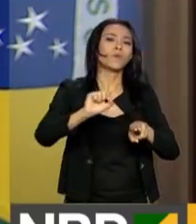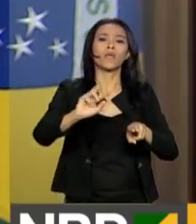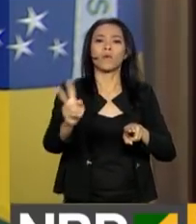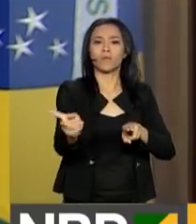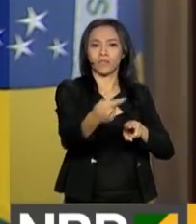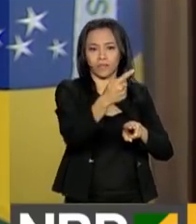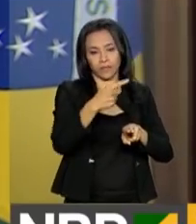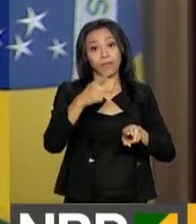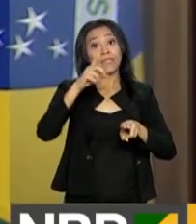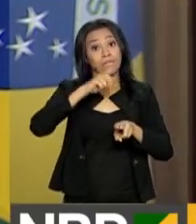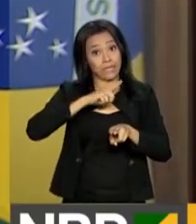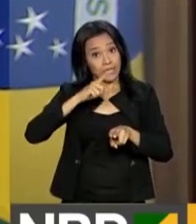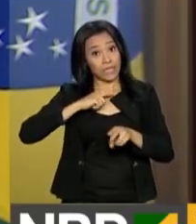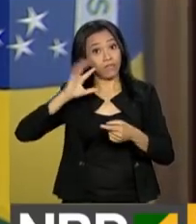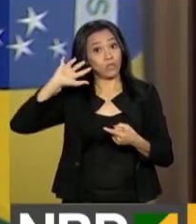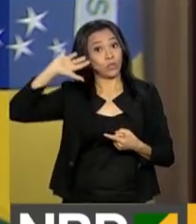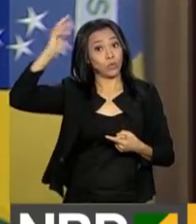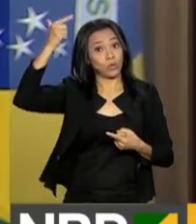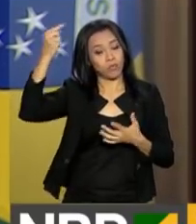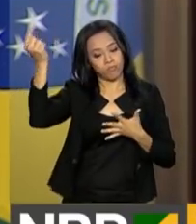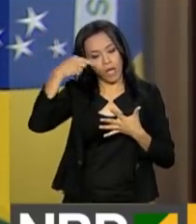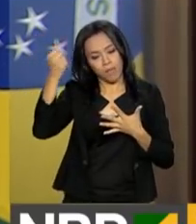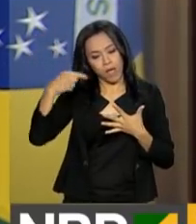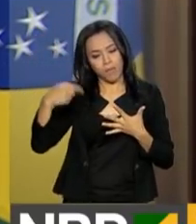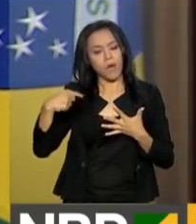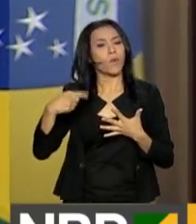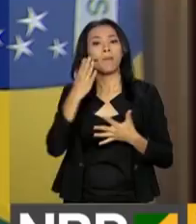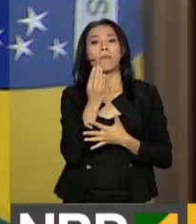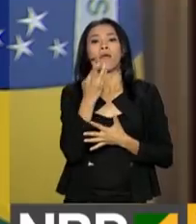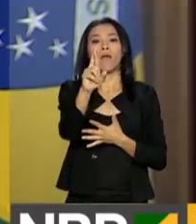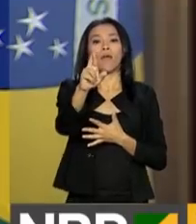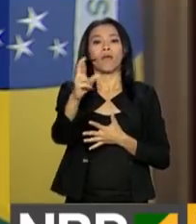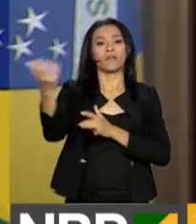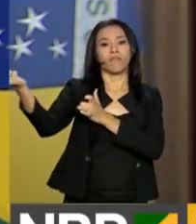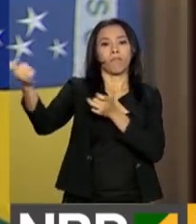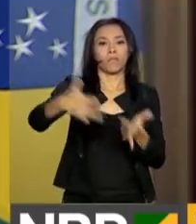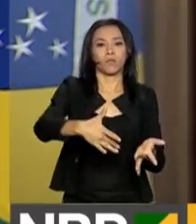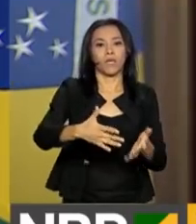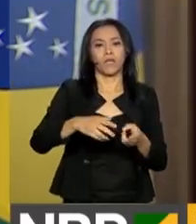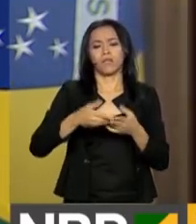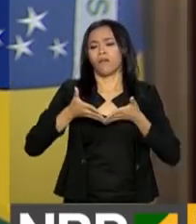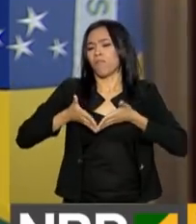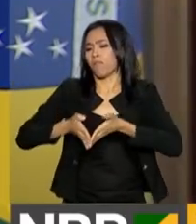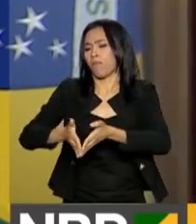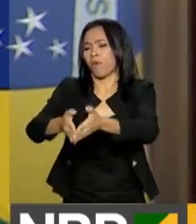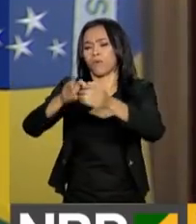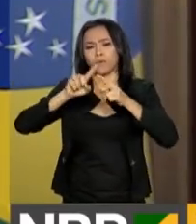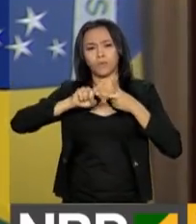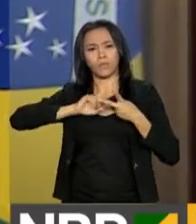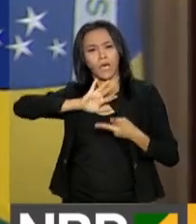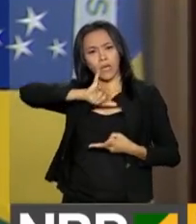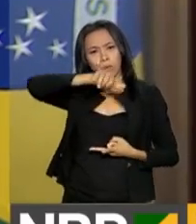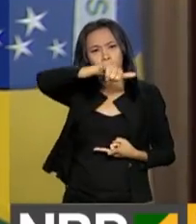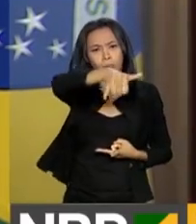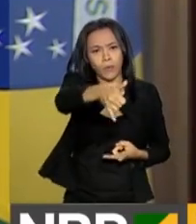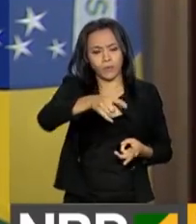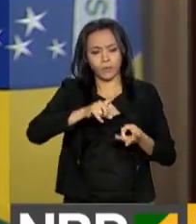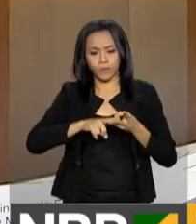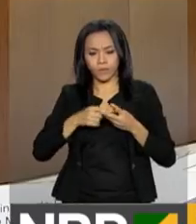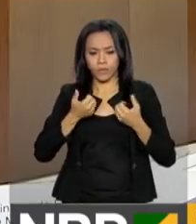solução para várias rodovias que estavam paralisadas na área de portos aeroportos rodovias